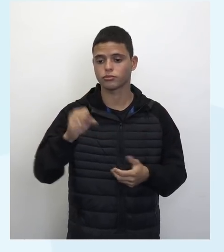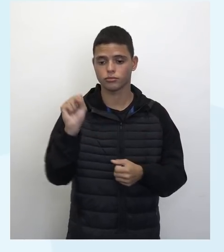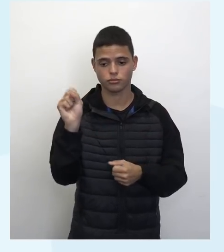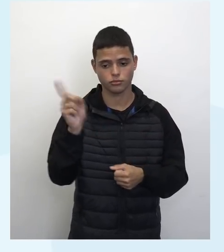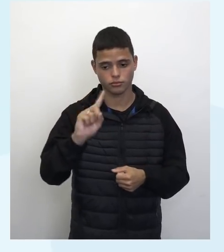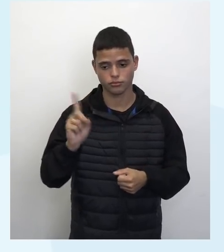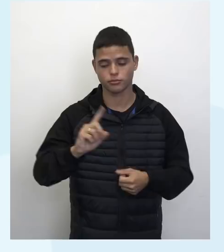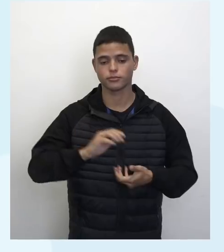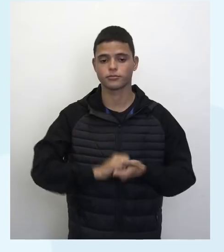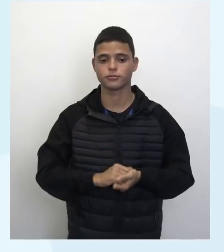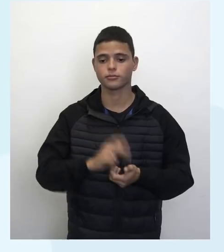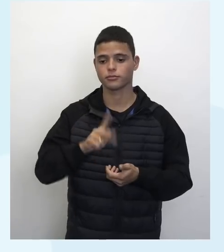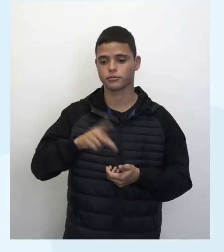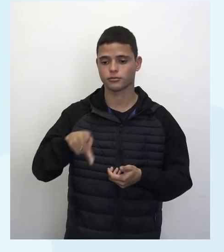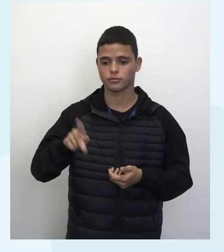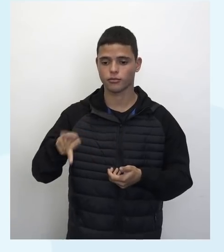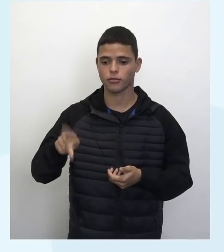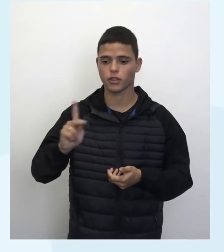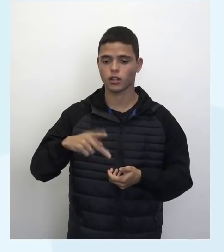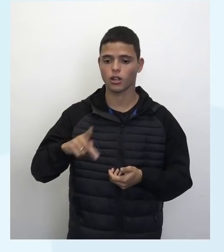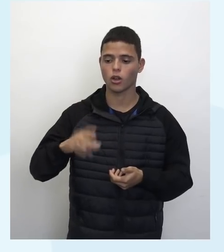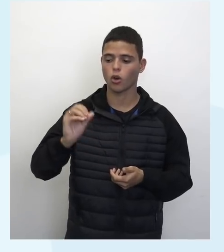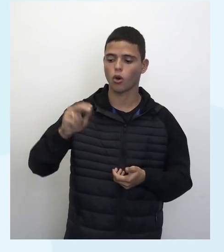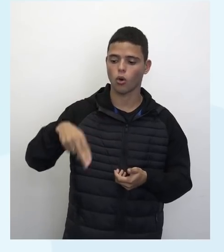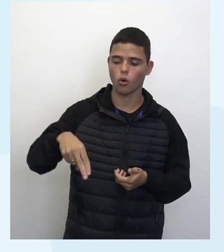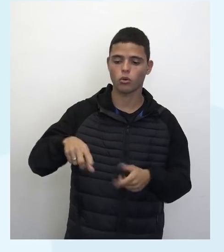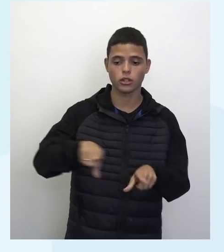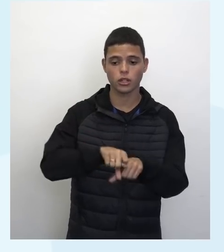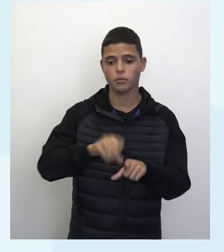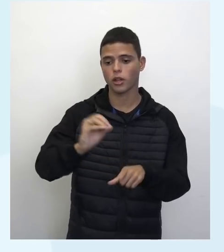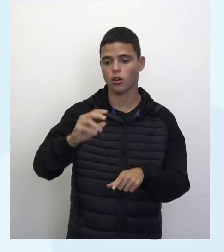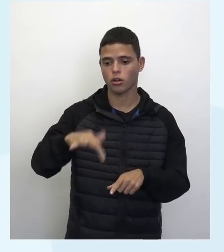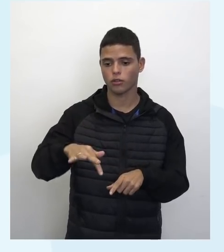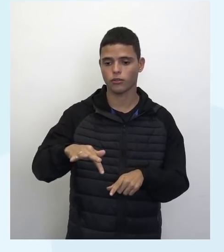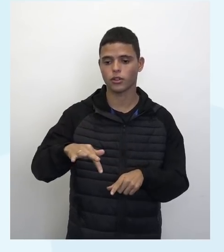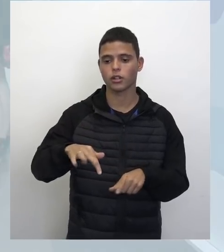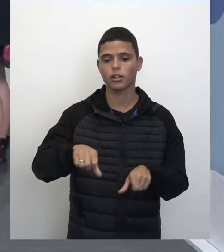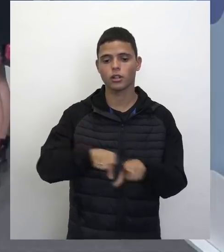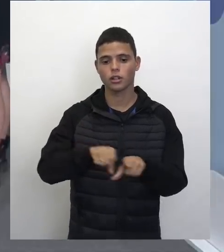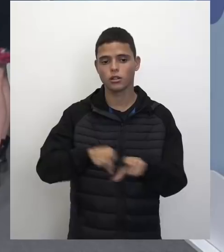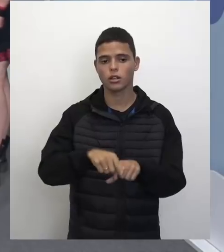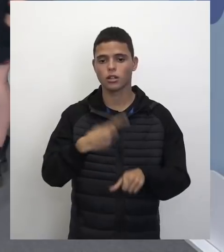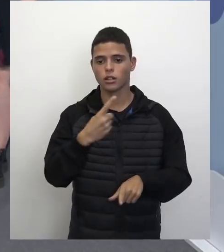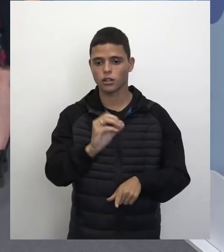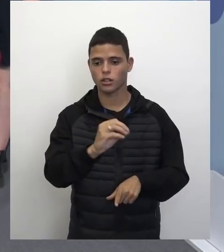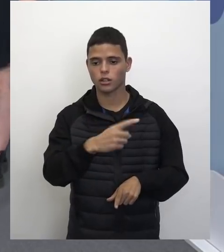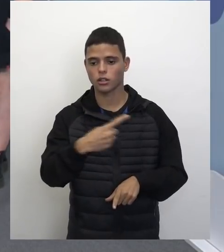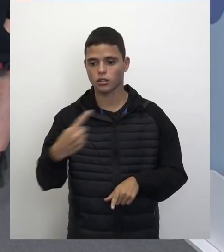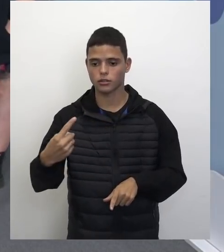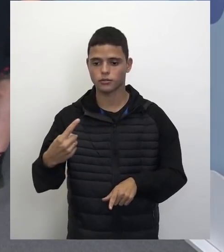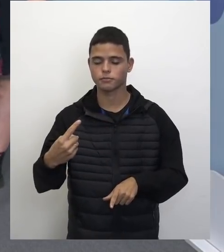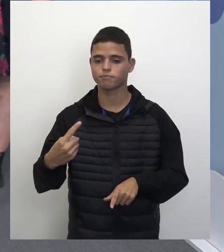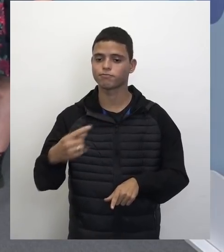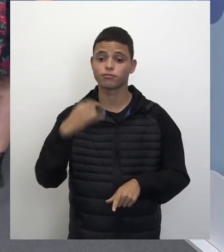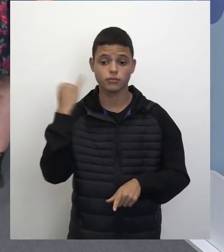está perguntando se não seria melhor escrever on ou off. Mas aí o computador não entende. O computador entende 0 e 1. É importante entender que a tabela